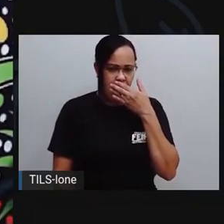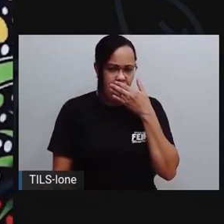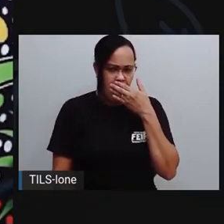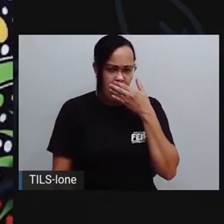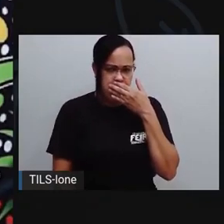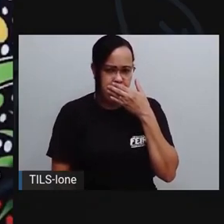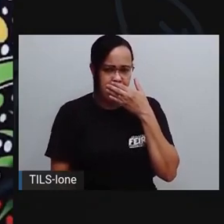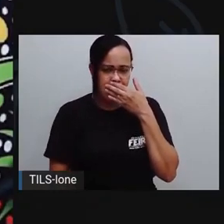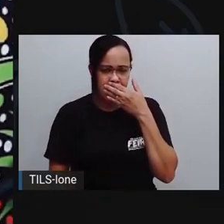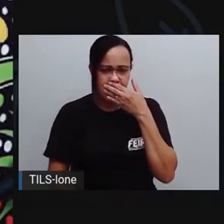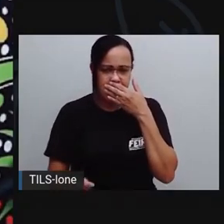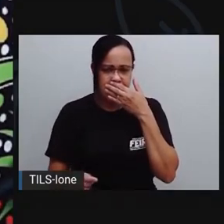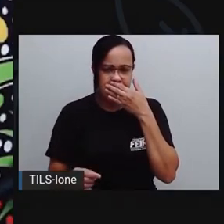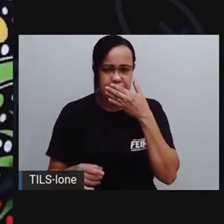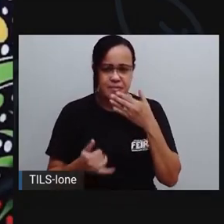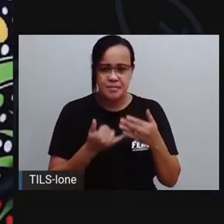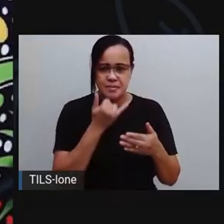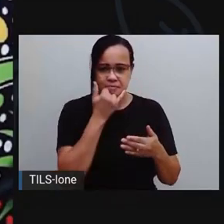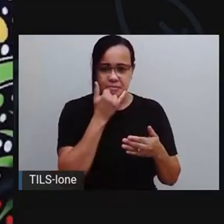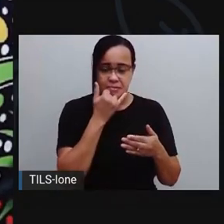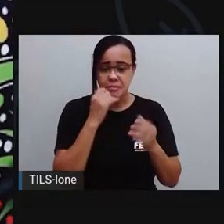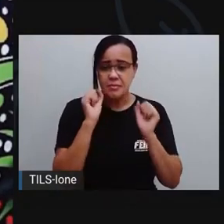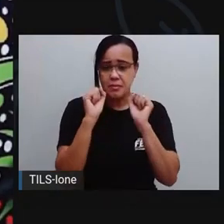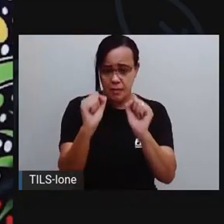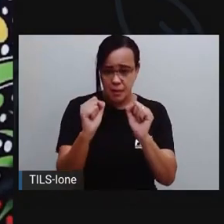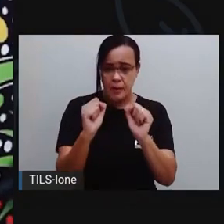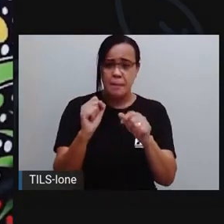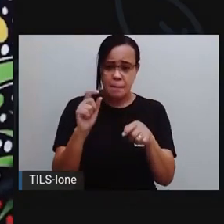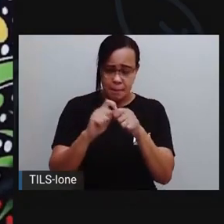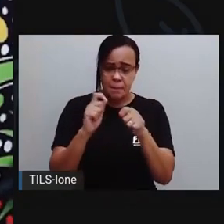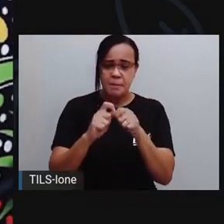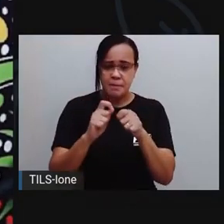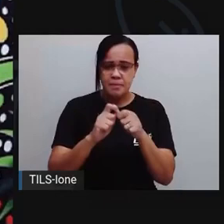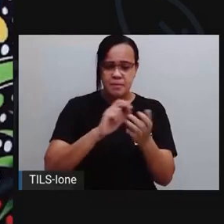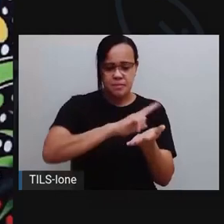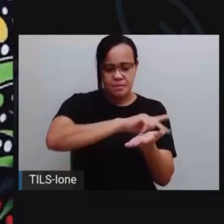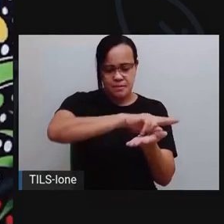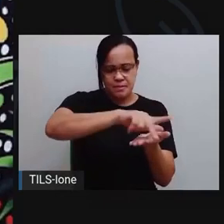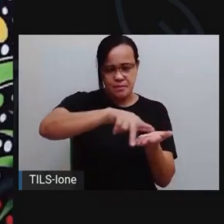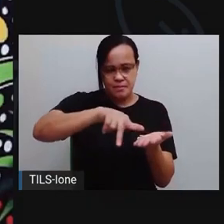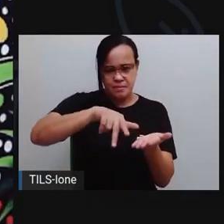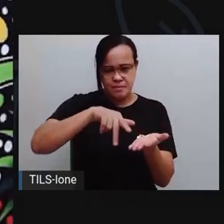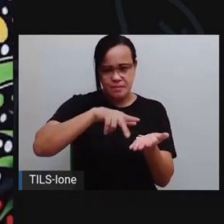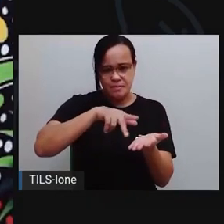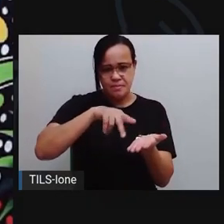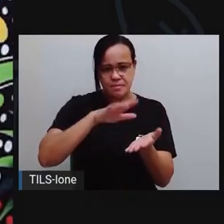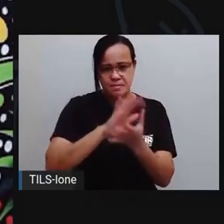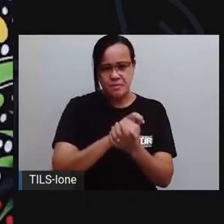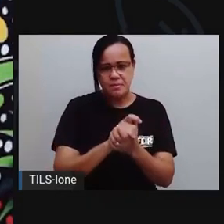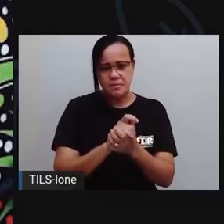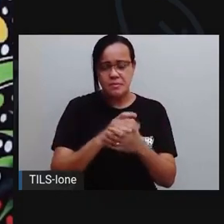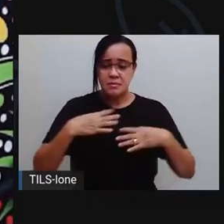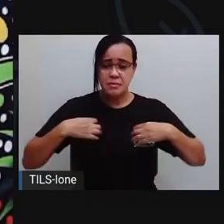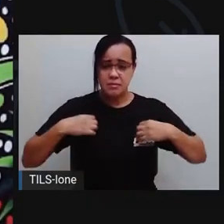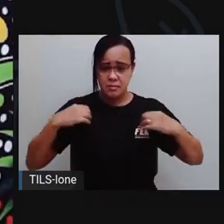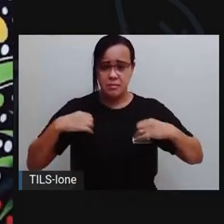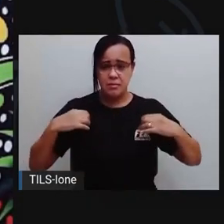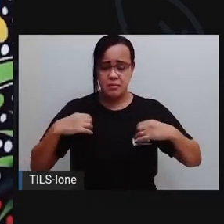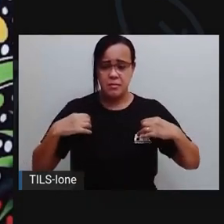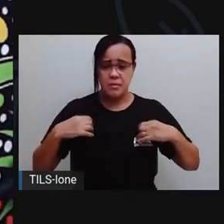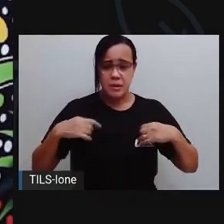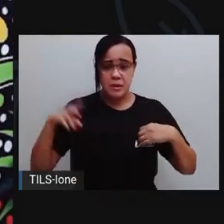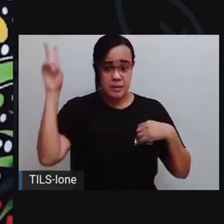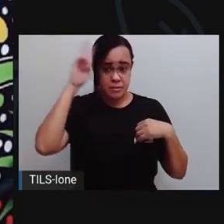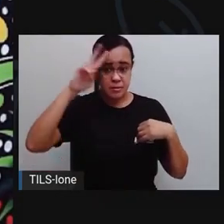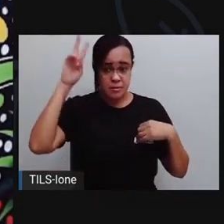na camisa, né? Você pode fazer numa roupa aí, no short, jeans, né? Numa roupa, qualquer roupa que você tenha. Mas lembrem-se